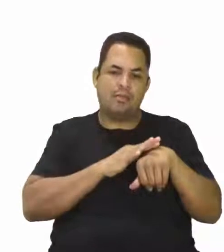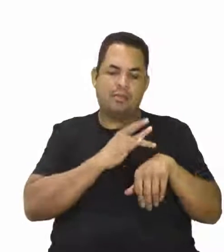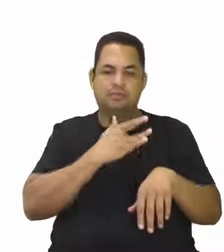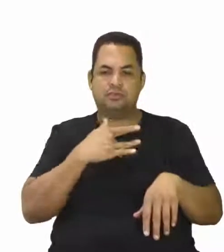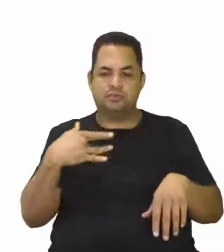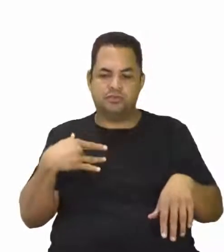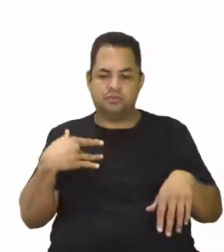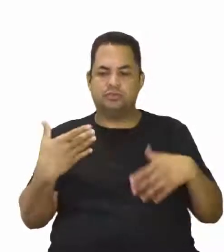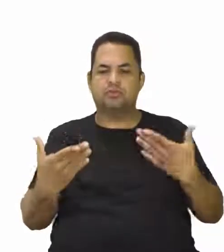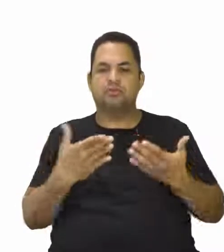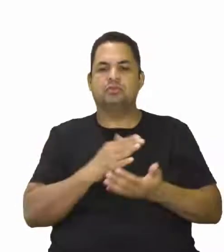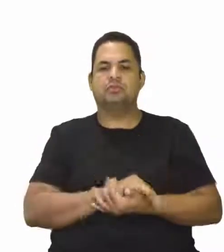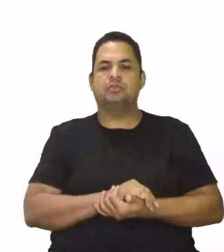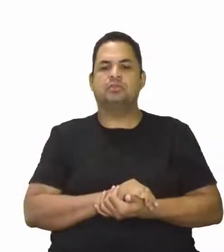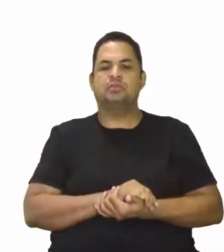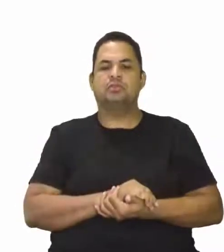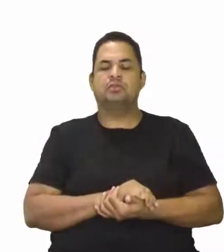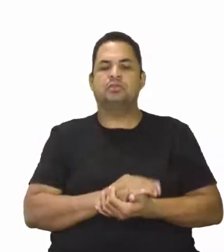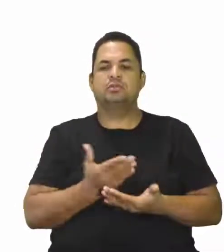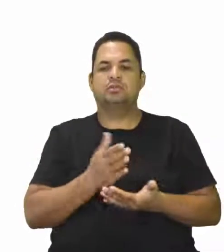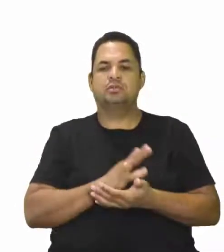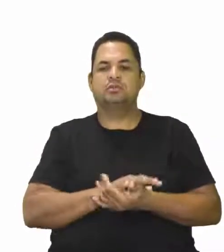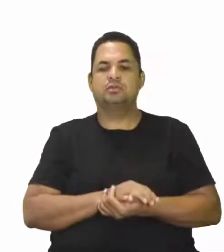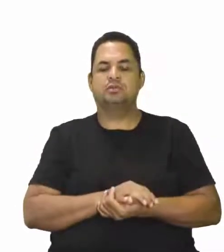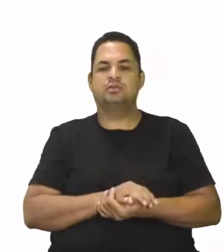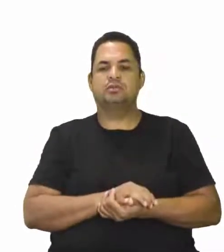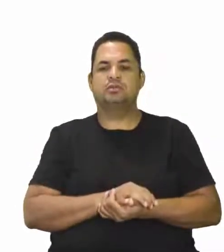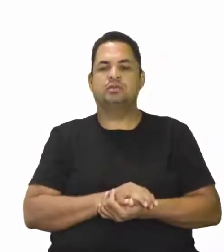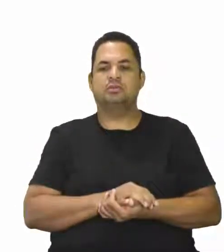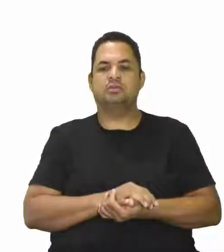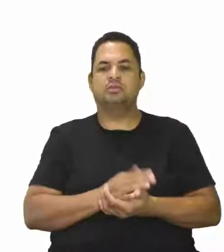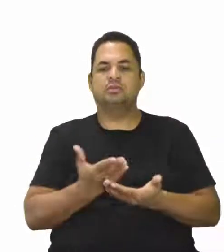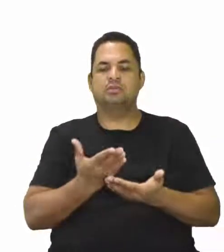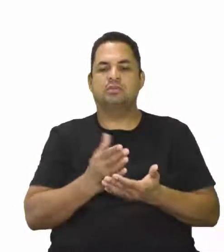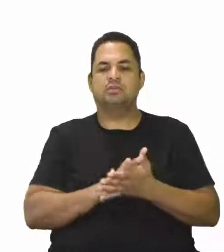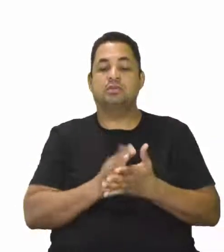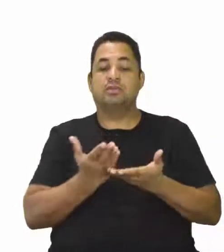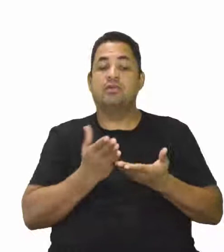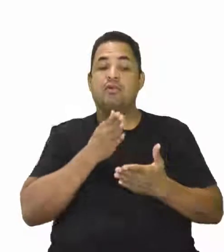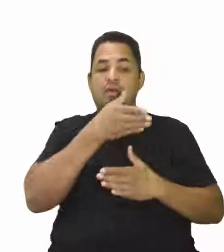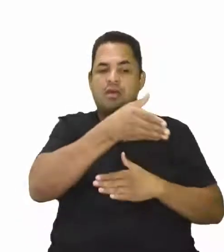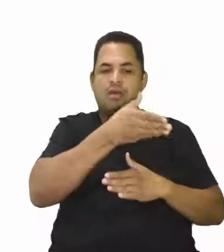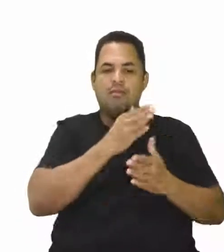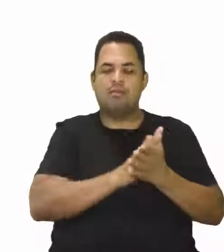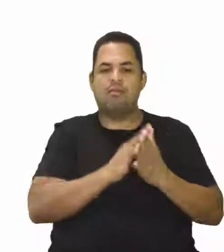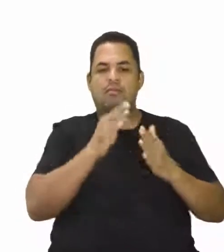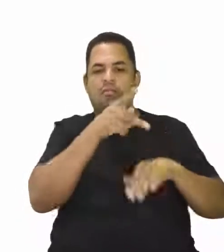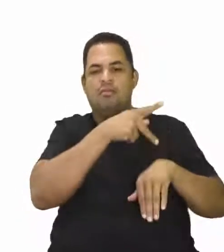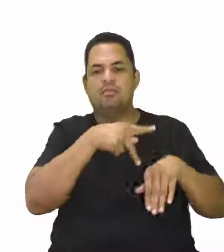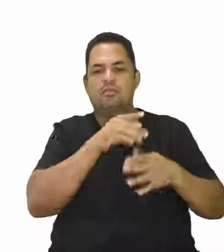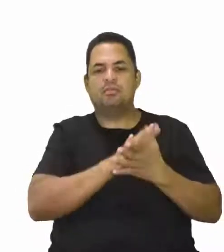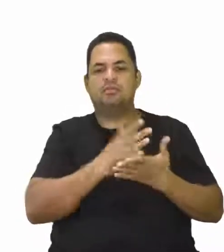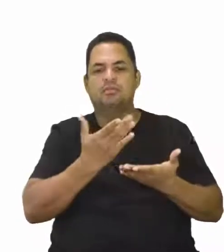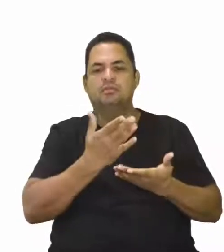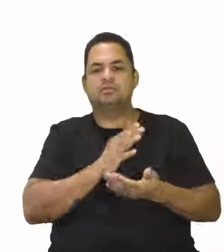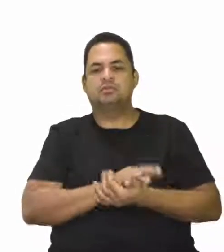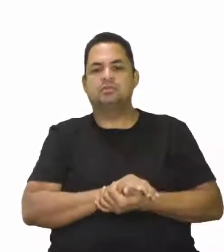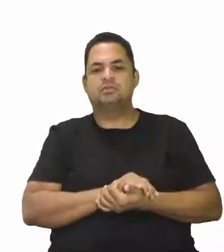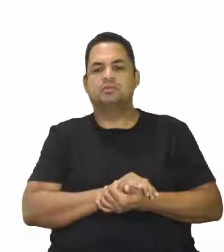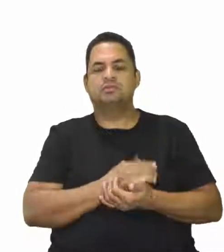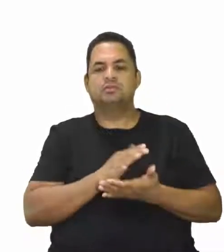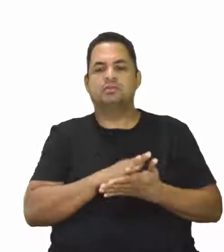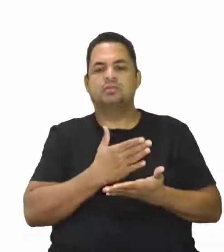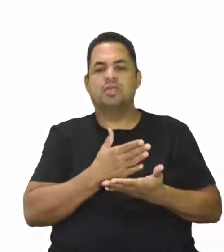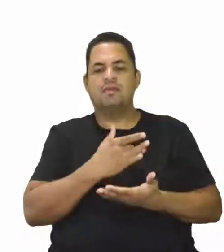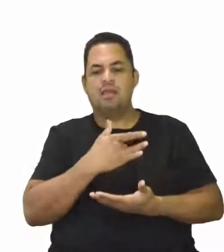Muitas pessoas saem, por exemplo, aqui do nosso estado e vão para o país vizinho fazer diversos tratamentos